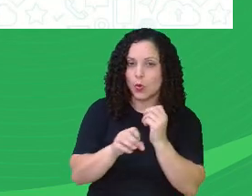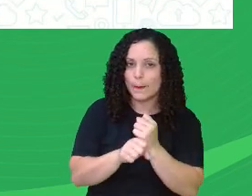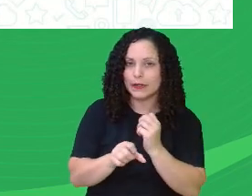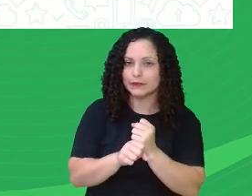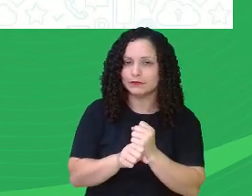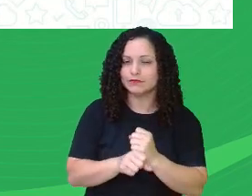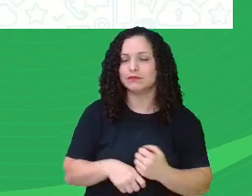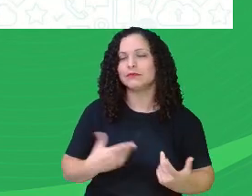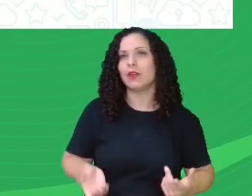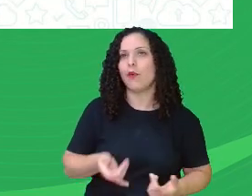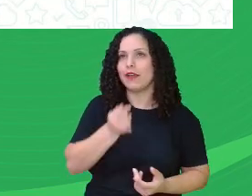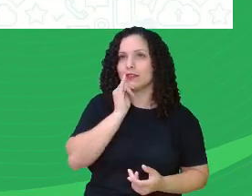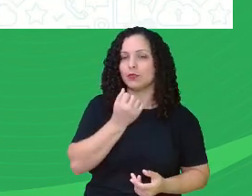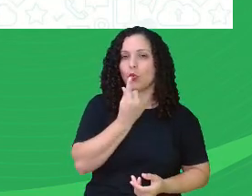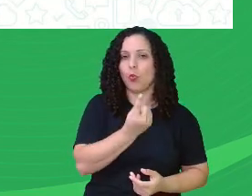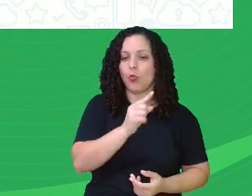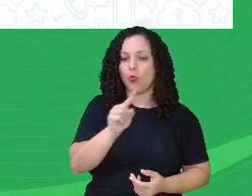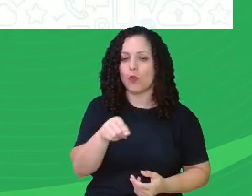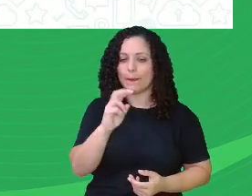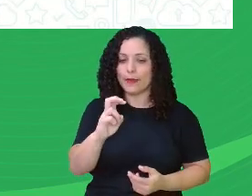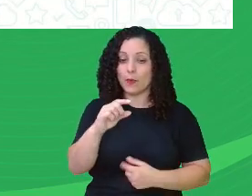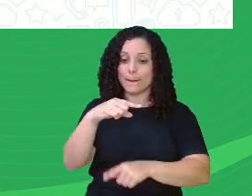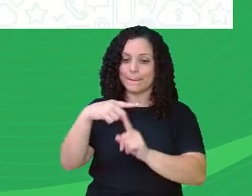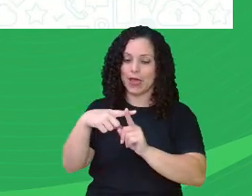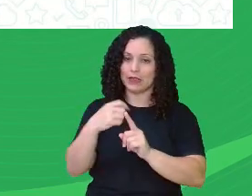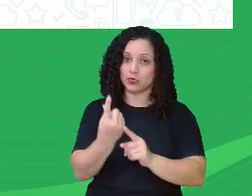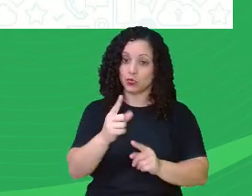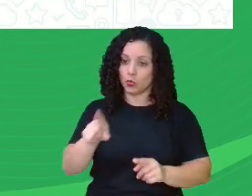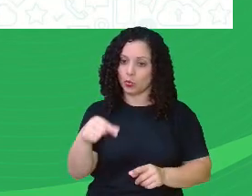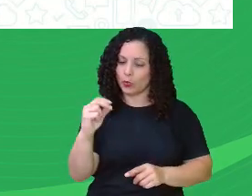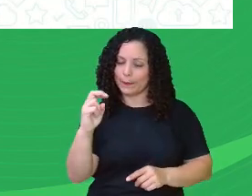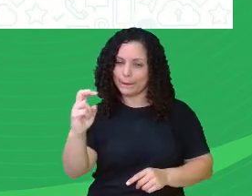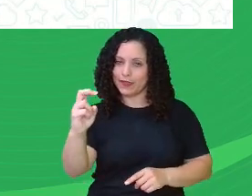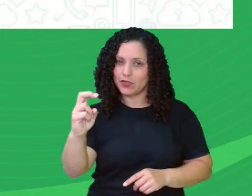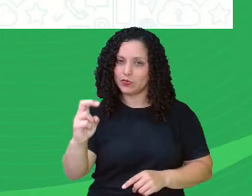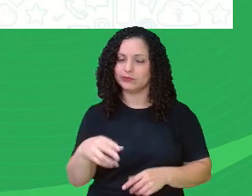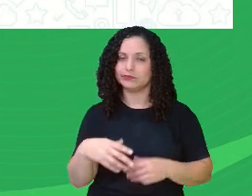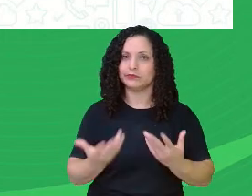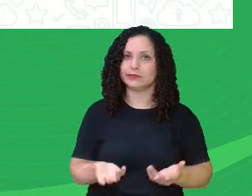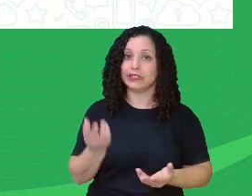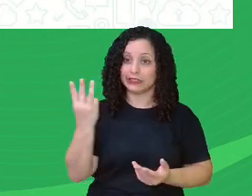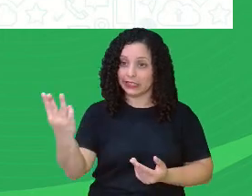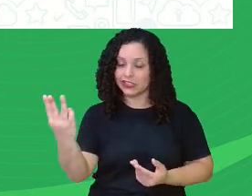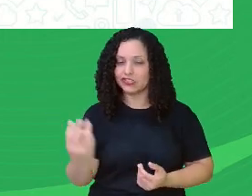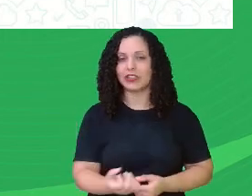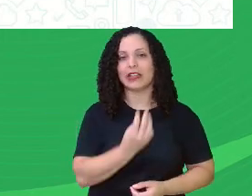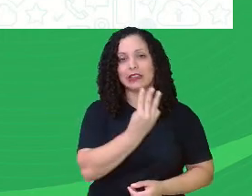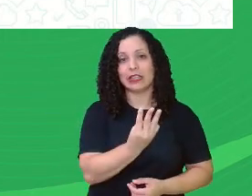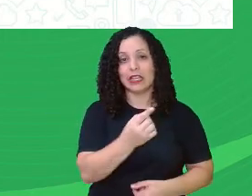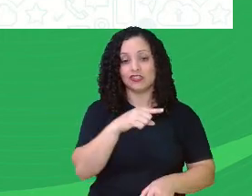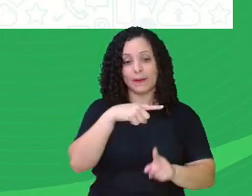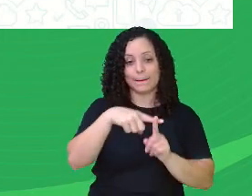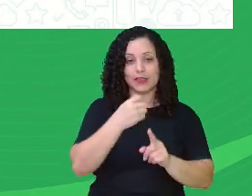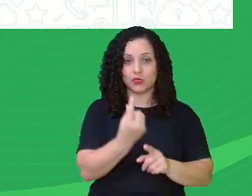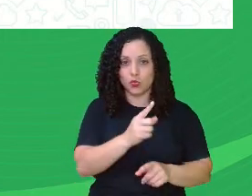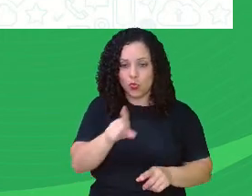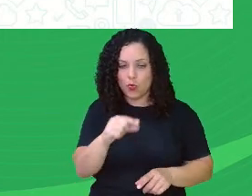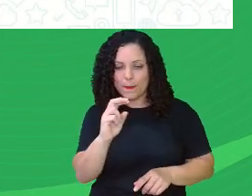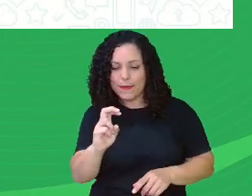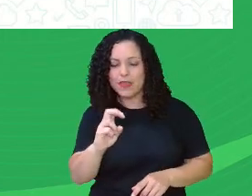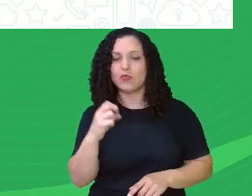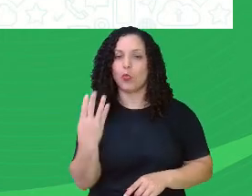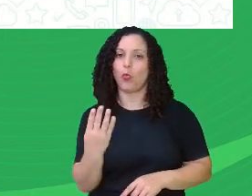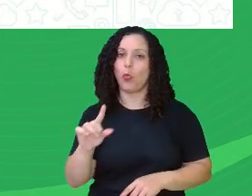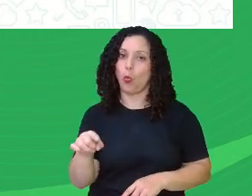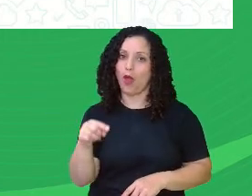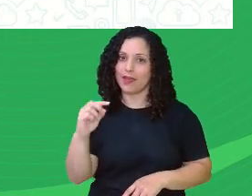pegar 1,5 mais 1,5, 3. 3 mais 1,5, 4,5. 4,5 mais